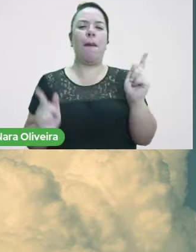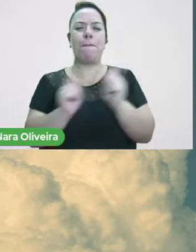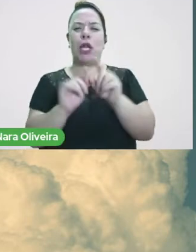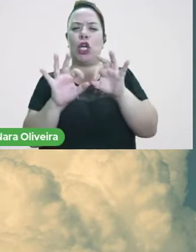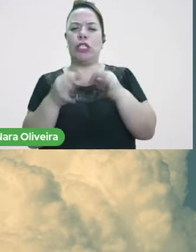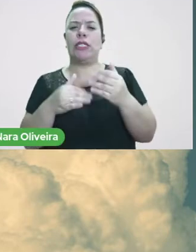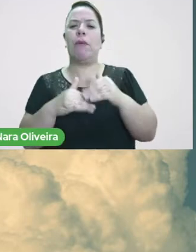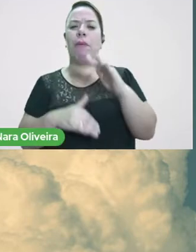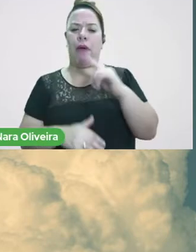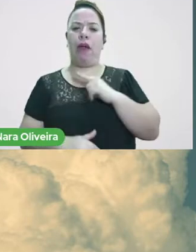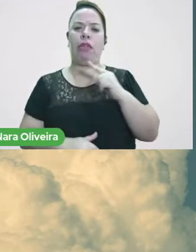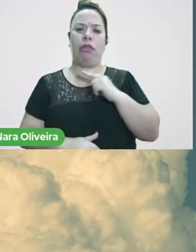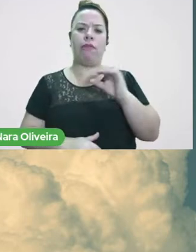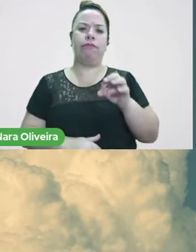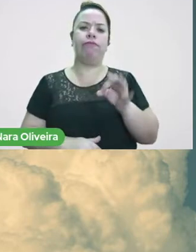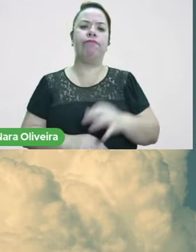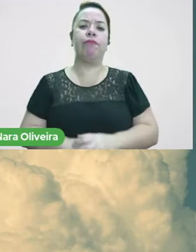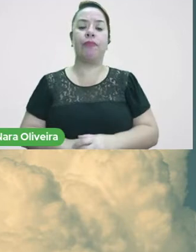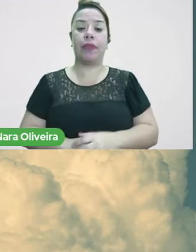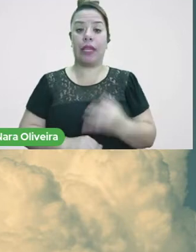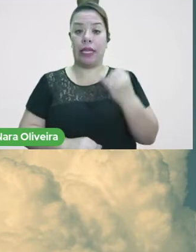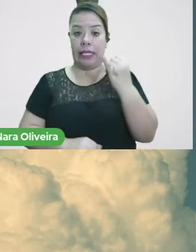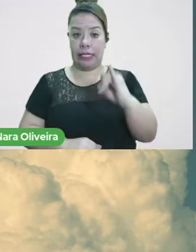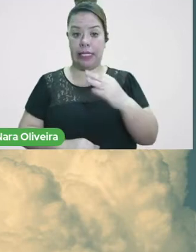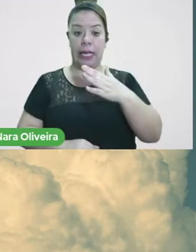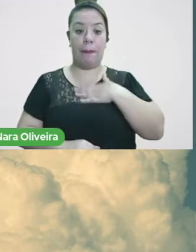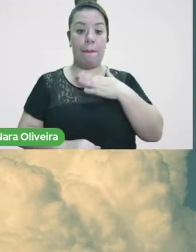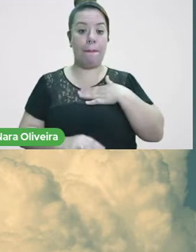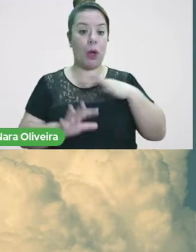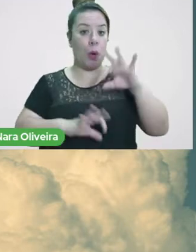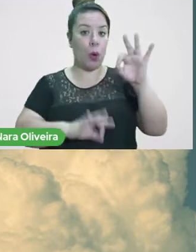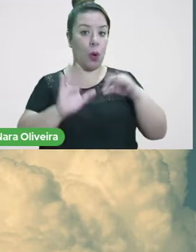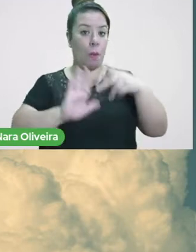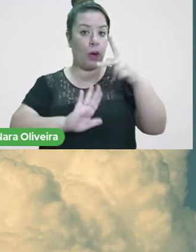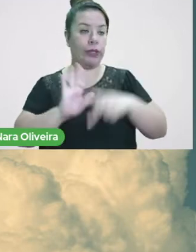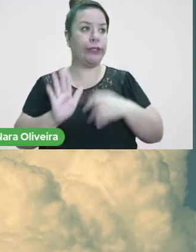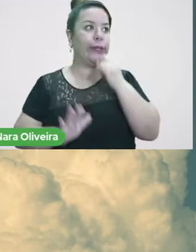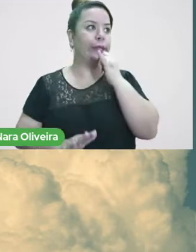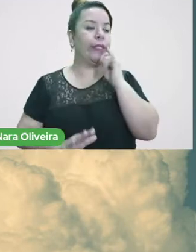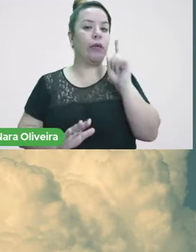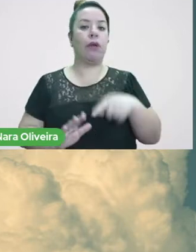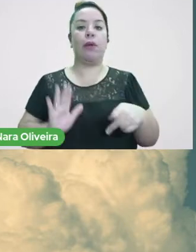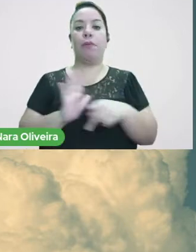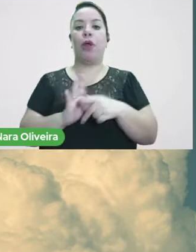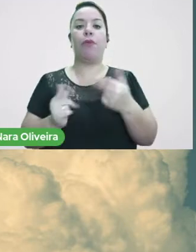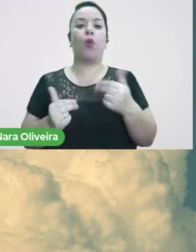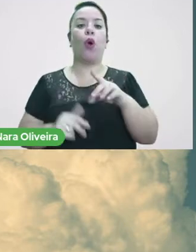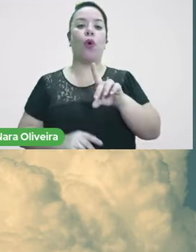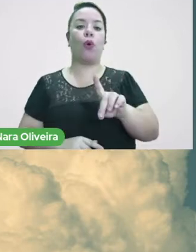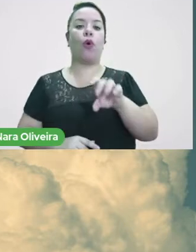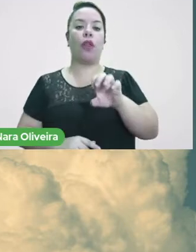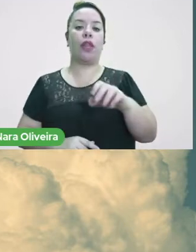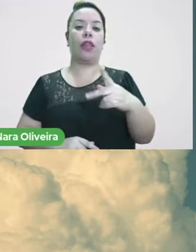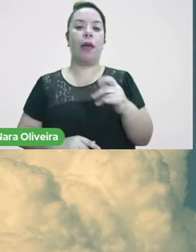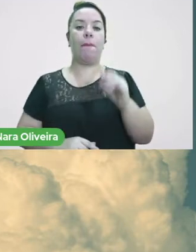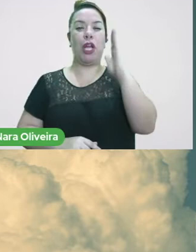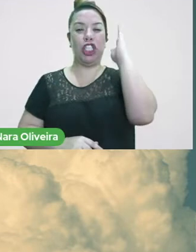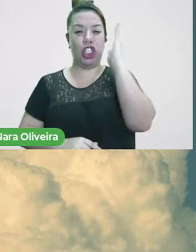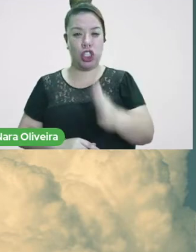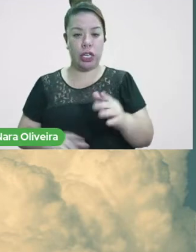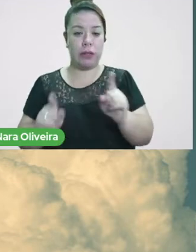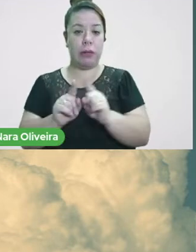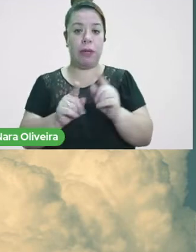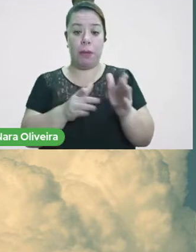tá? Se o meu projeto fosse do tipo de deploy imediato, né, continuous deployment em produção, o Path